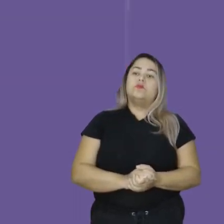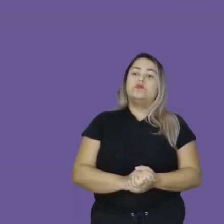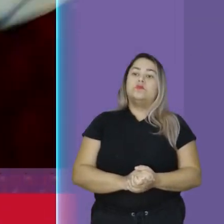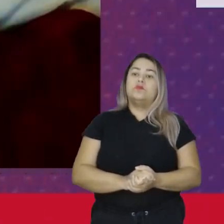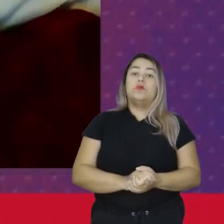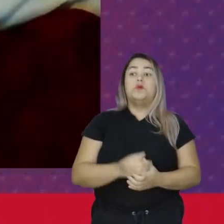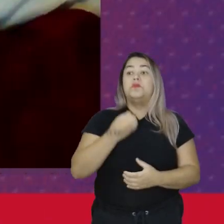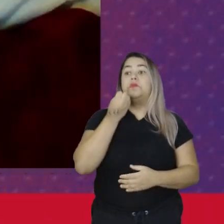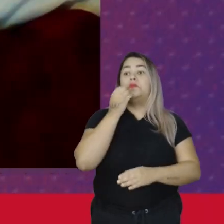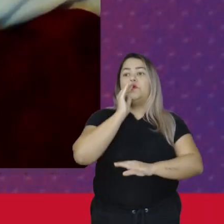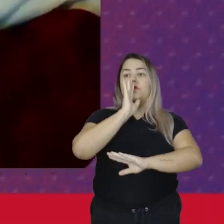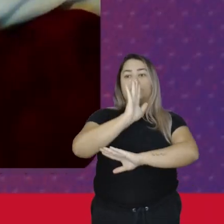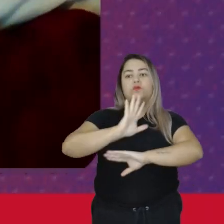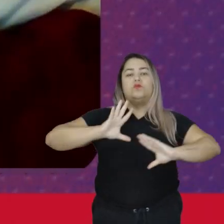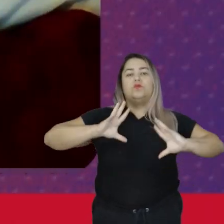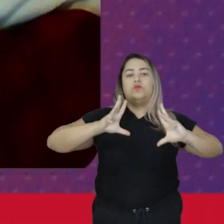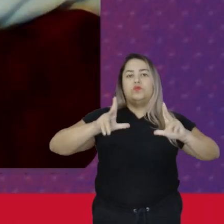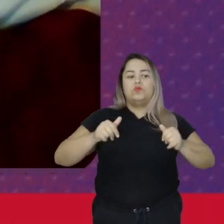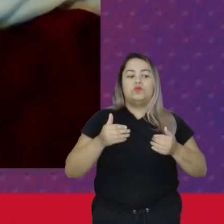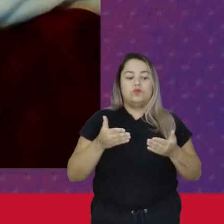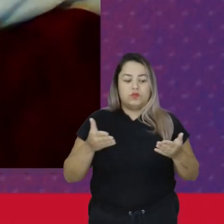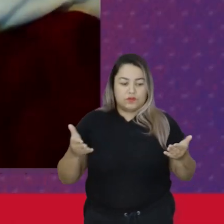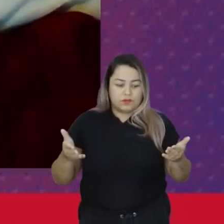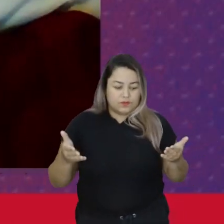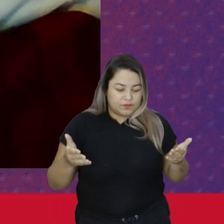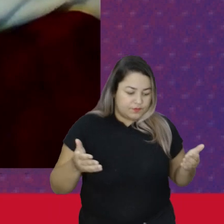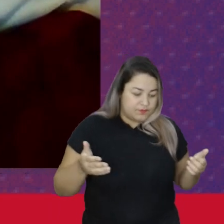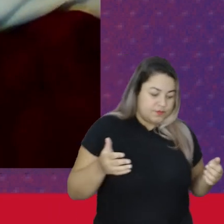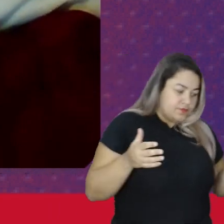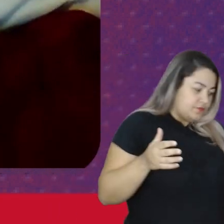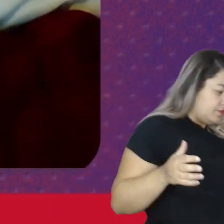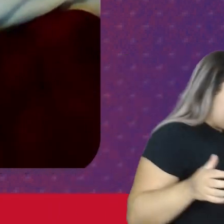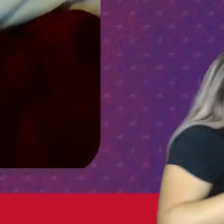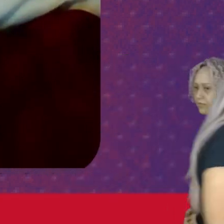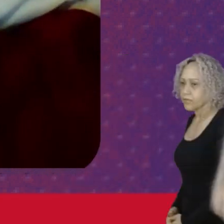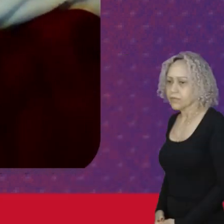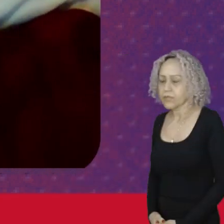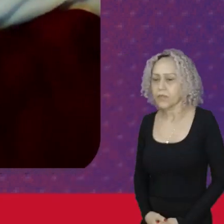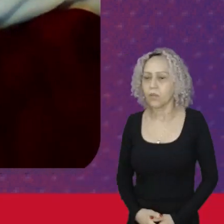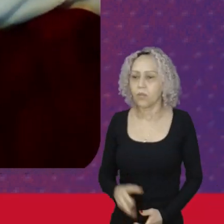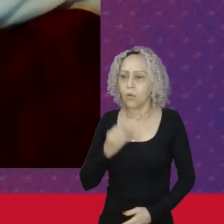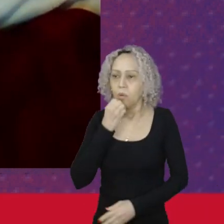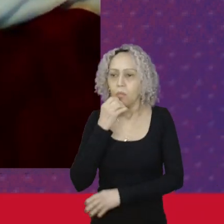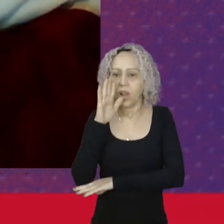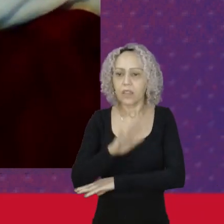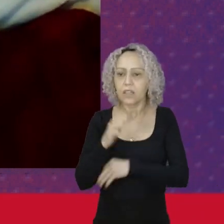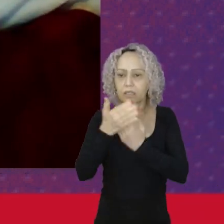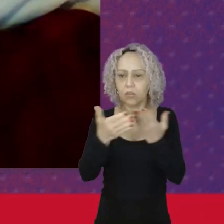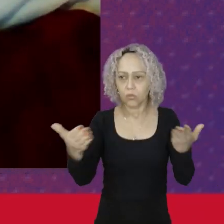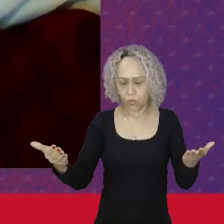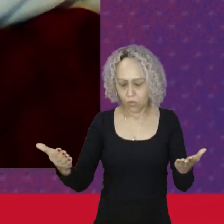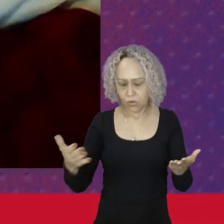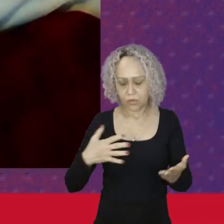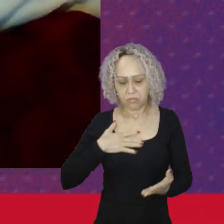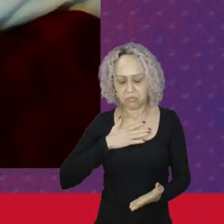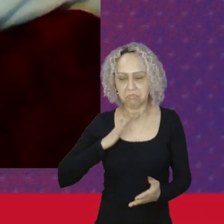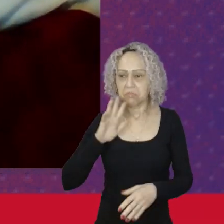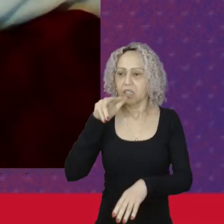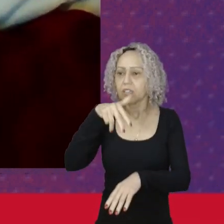Boa tarde a todos e a todas. Tenho muito prazer que eu venha atender o